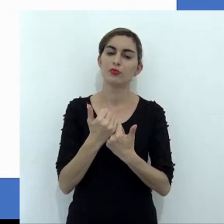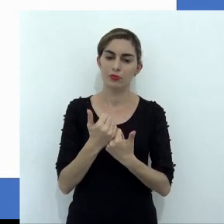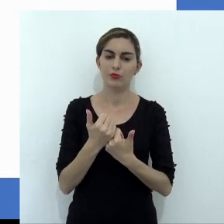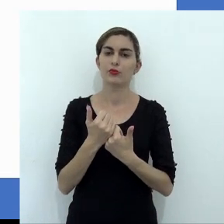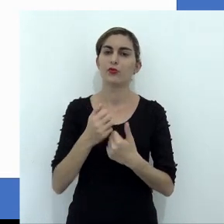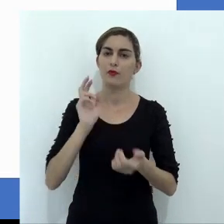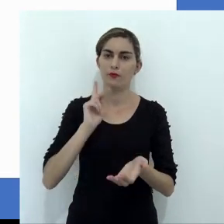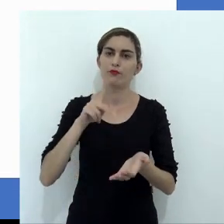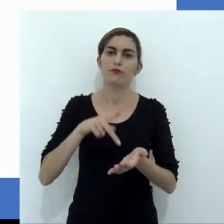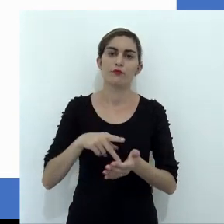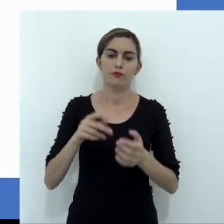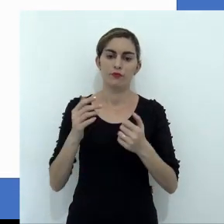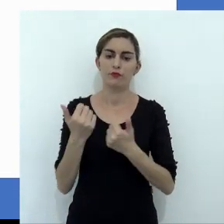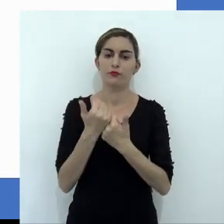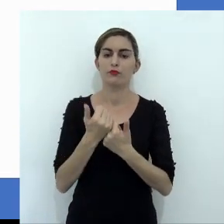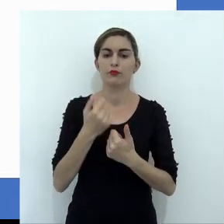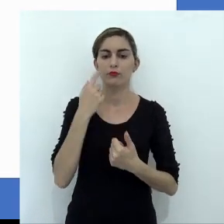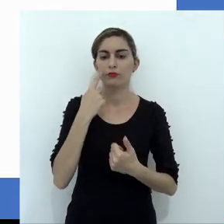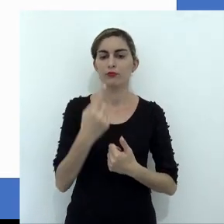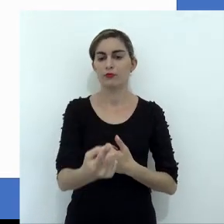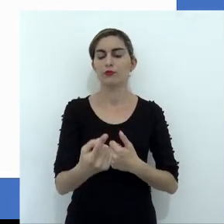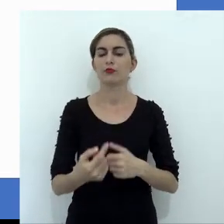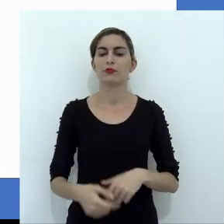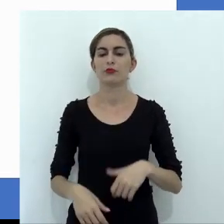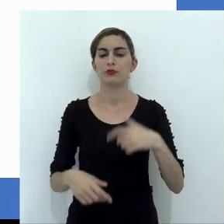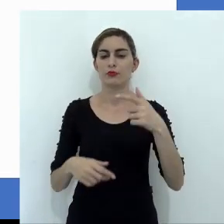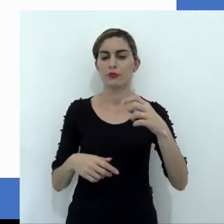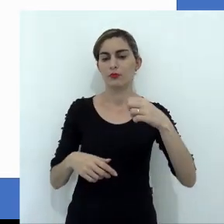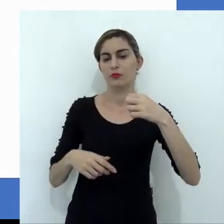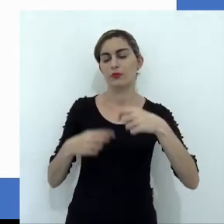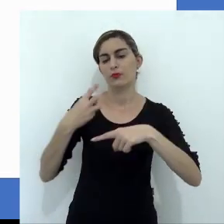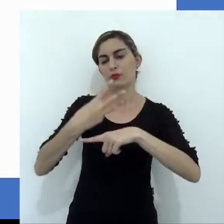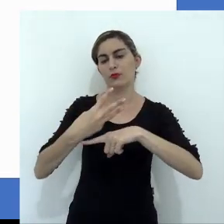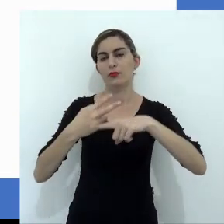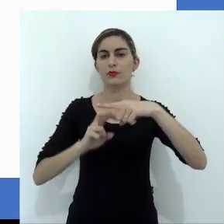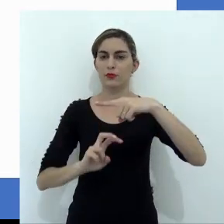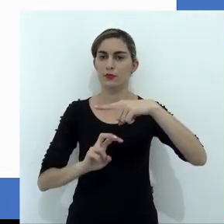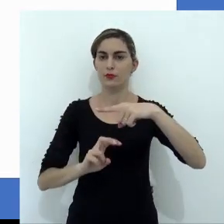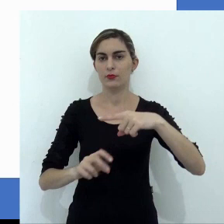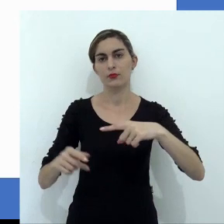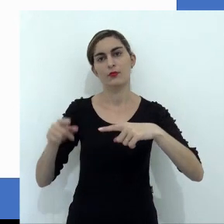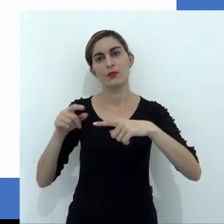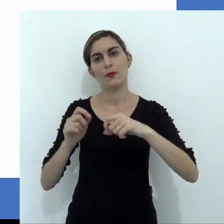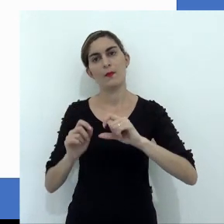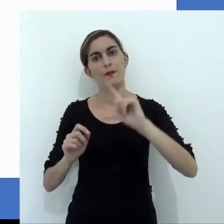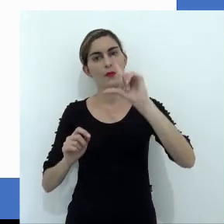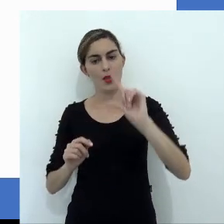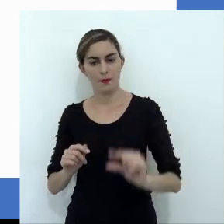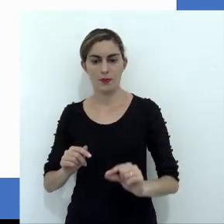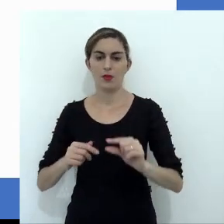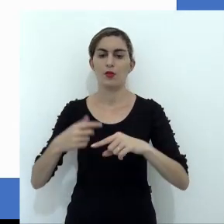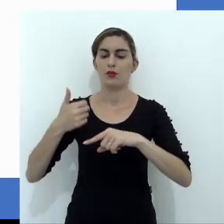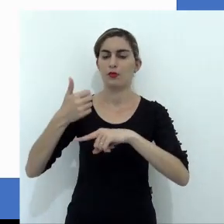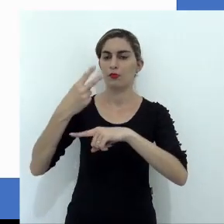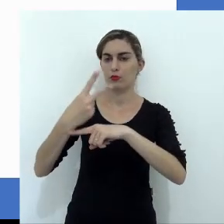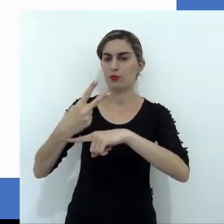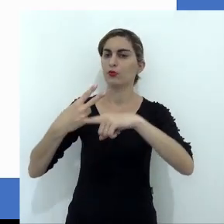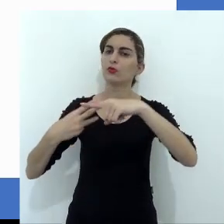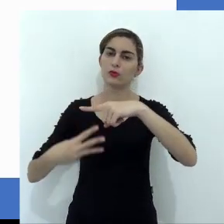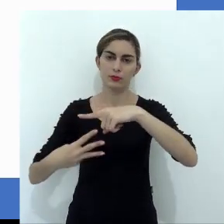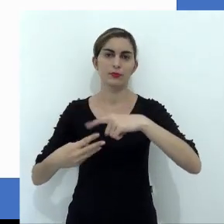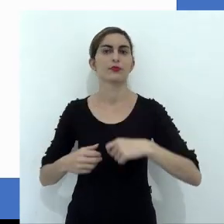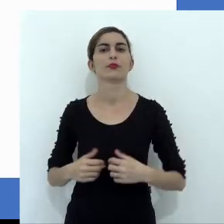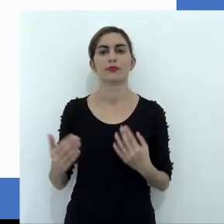frações originais. Ó. Olha aqui, ó. O 9 quinzeavos equivalente ao 3 quintos, ela está logo abaixo. E o 10